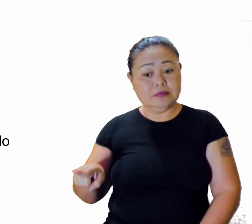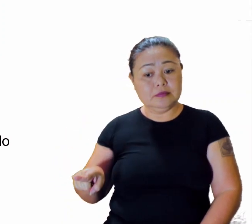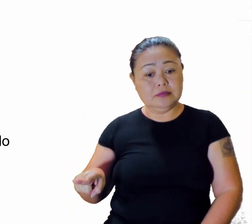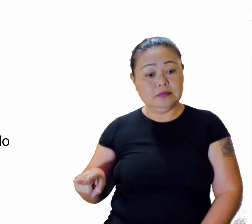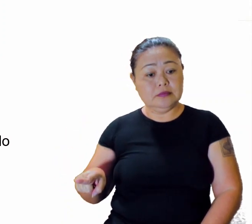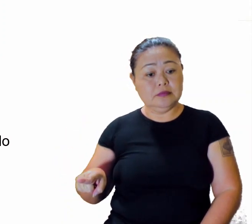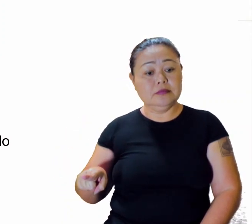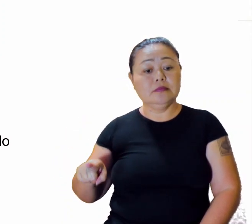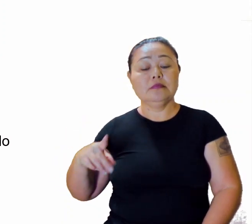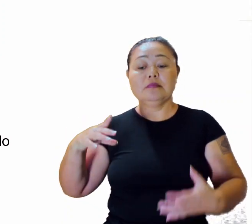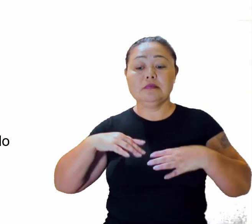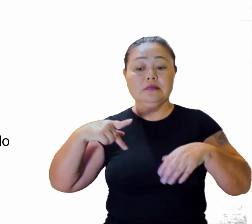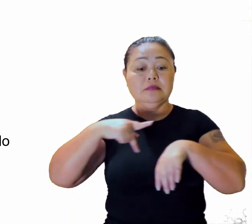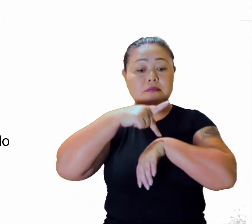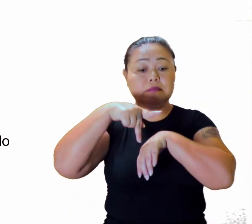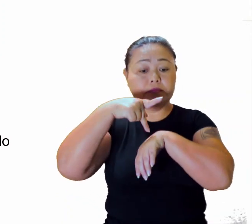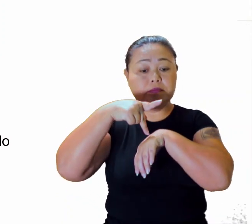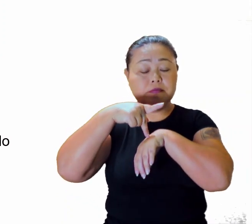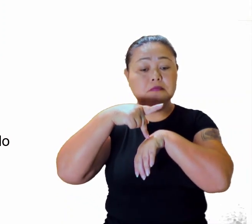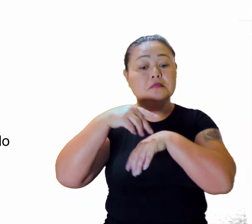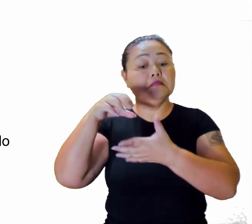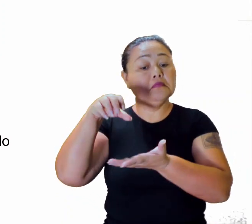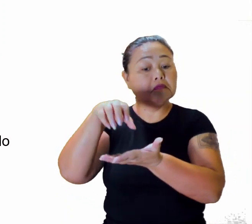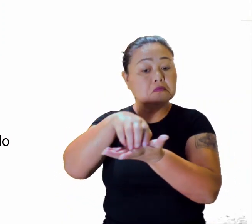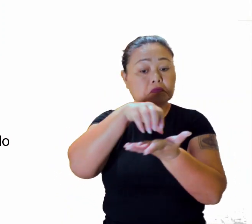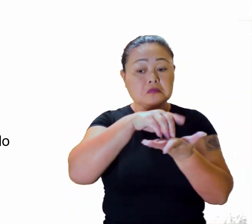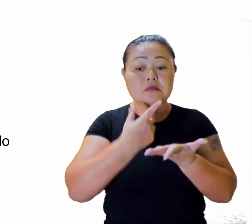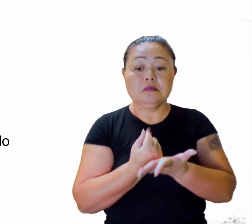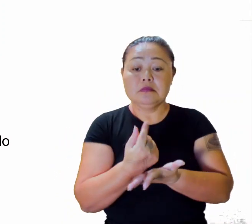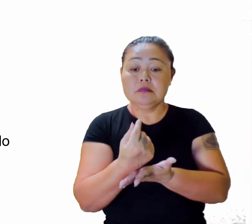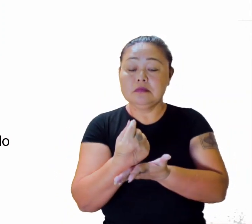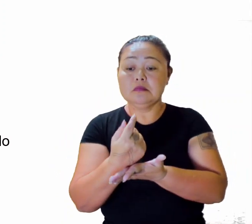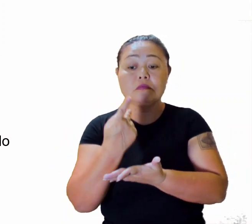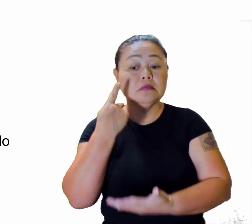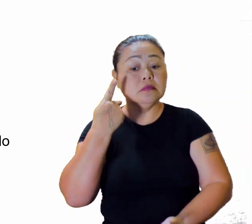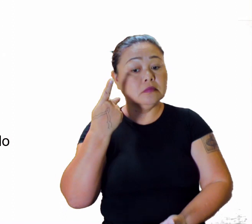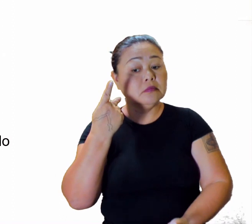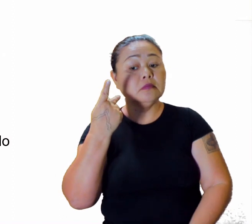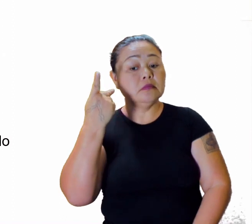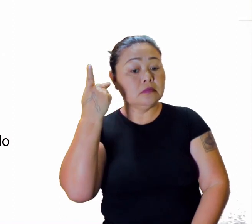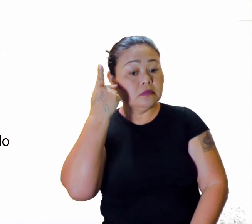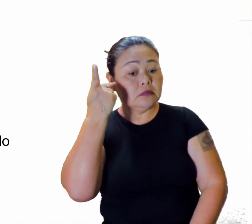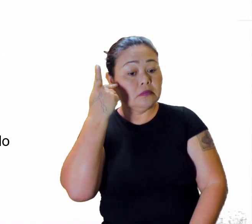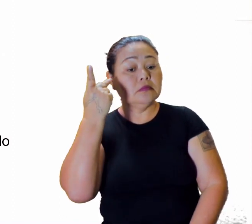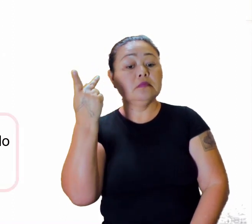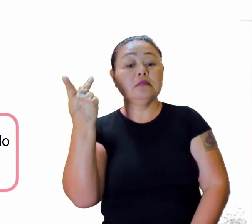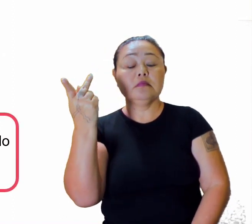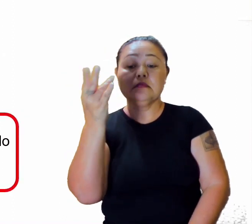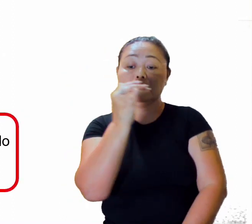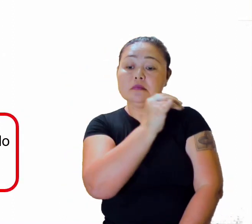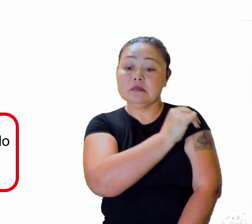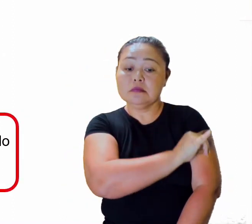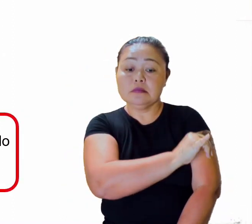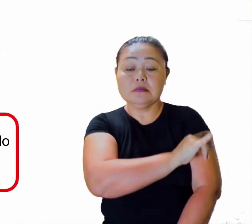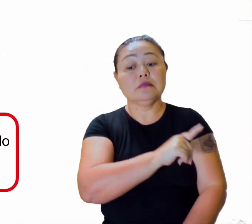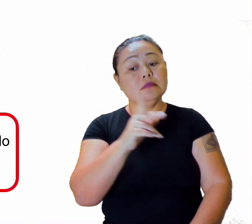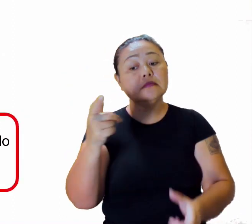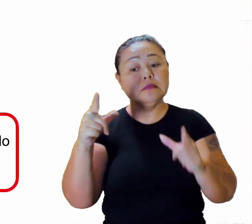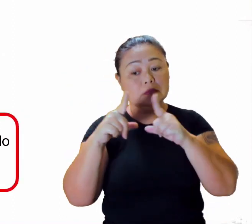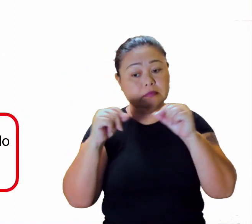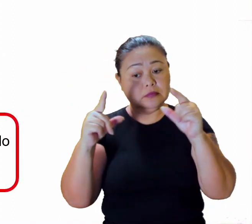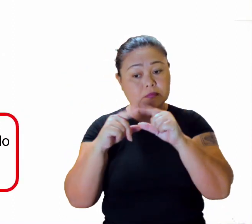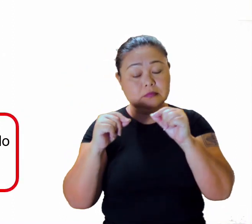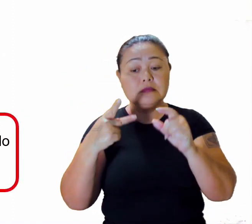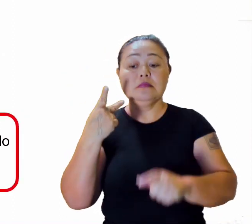ó. Metrópoles nacionais, sede de poder econômico. São Paulo, Rio de Janeiro é um exemplo. Brasília, o